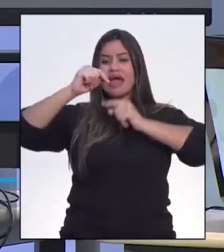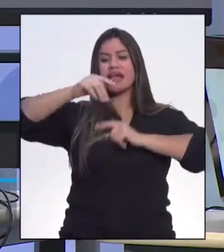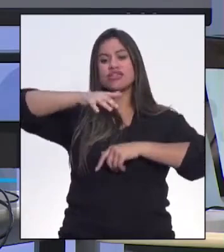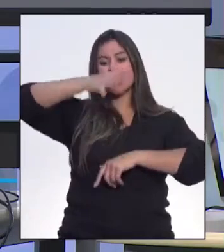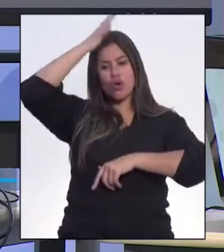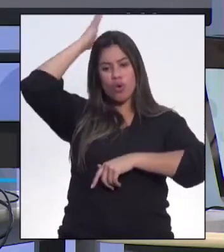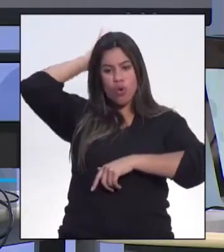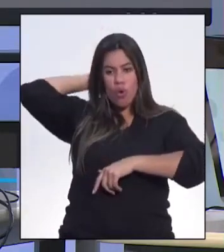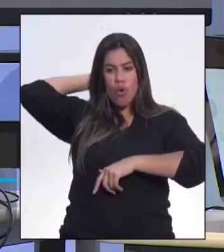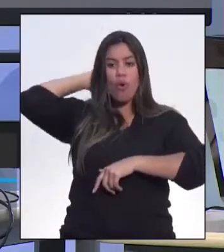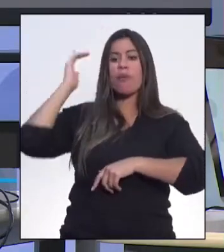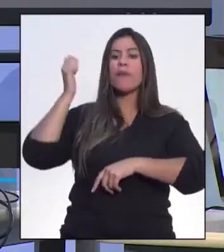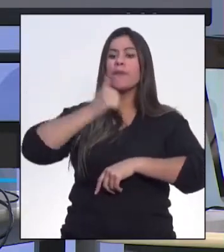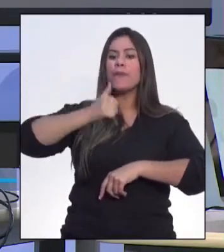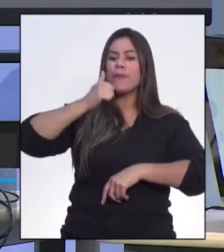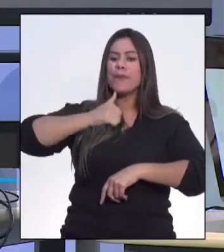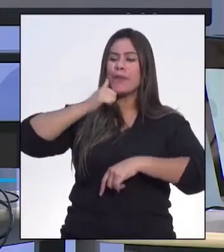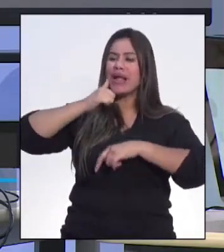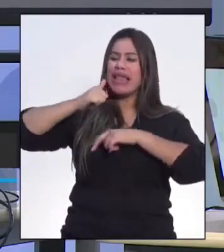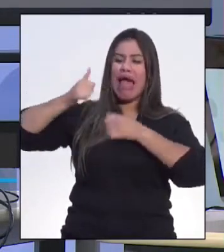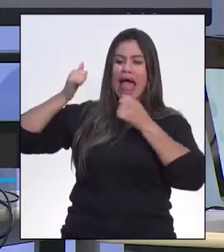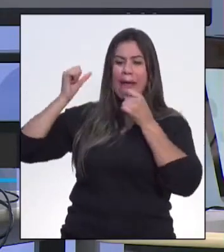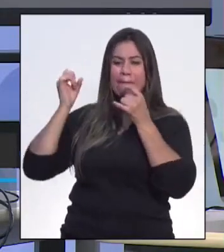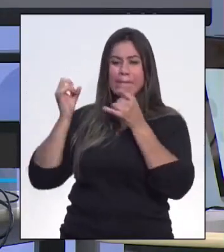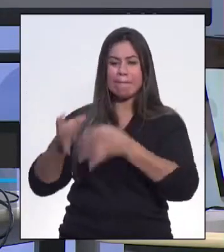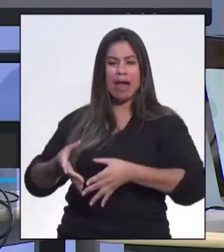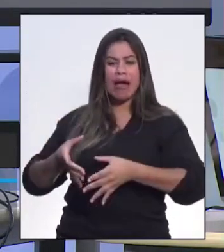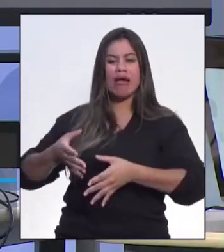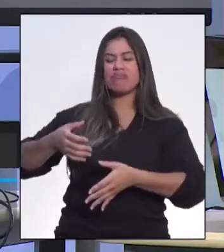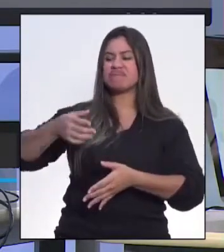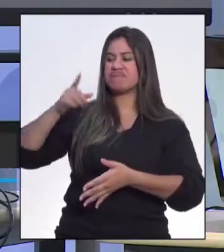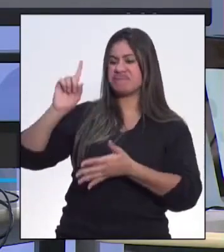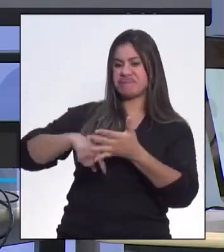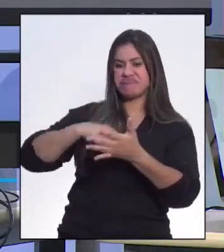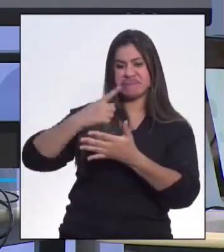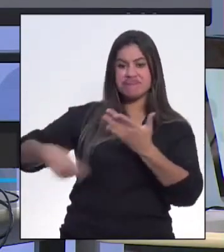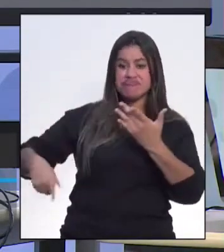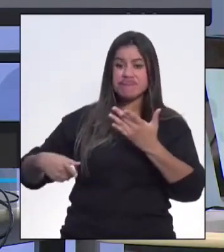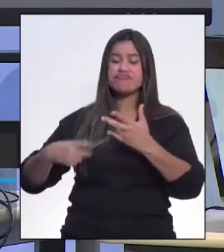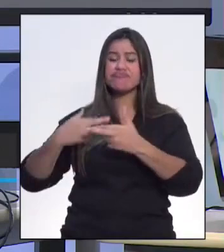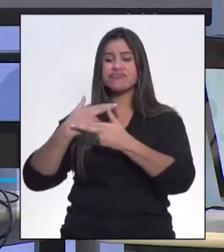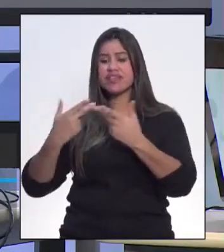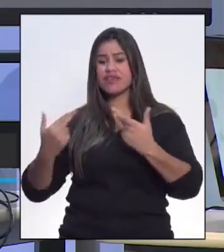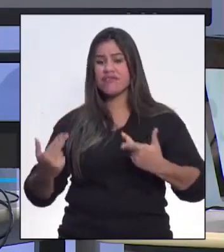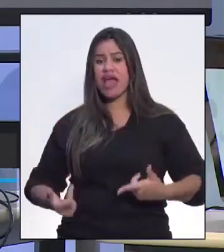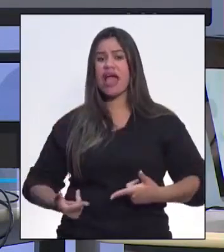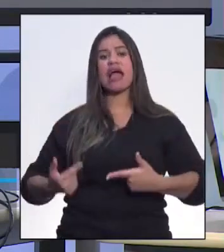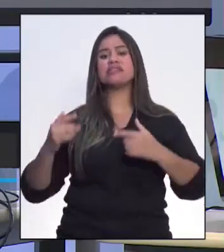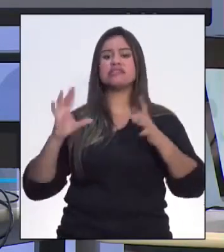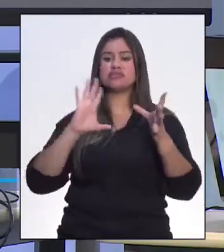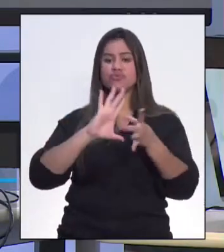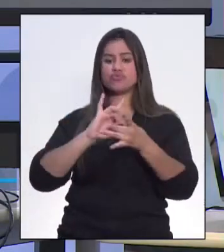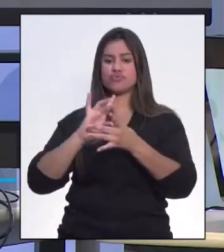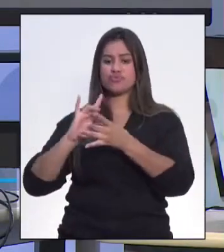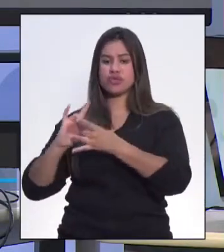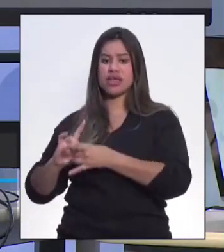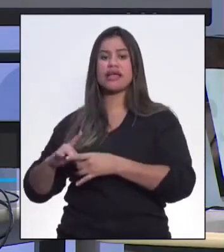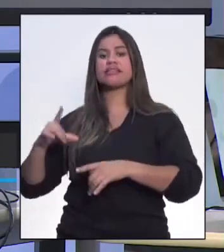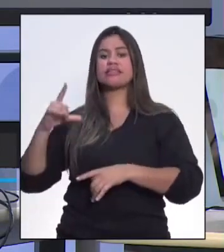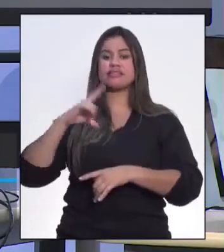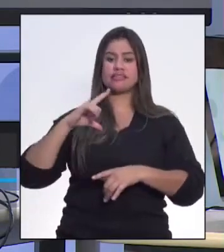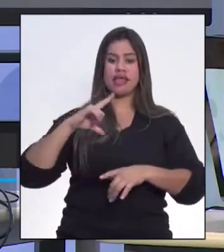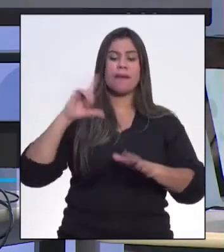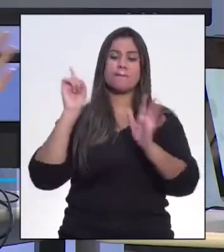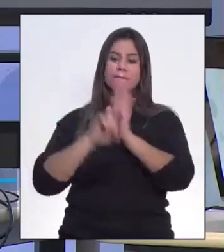exclusões, até chegarmos na atualidade, né, fazendo a seleção de alguns temas, e entre esses temas nós vamos fazer